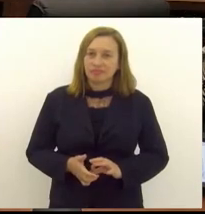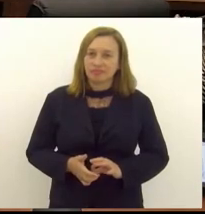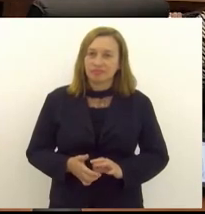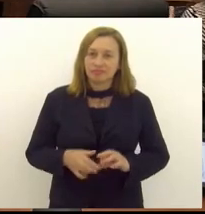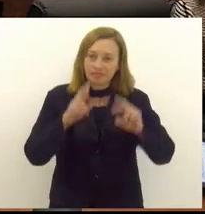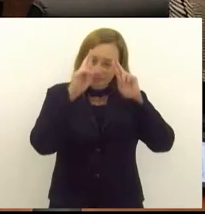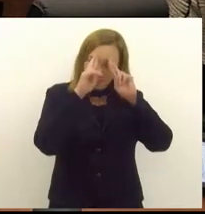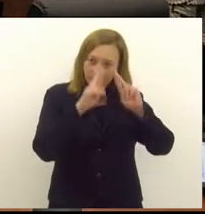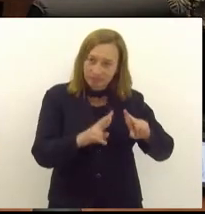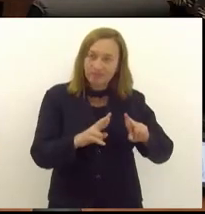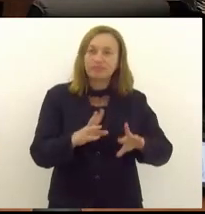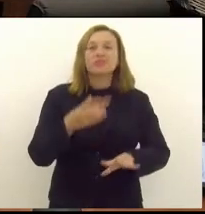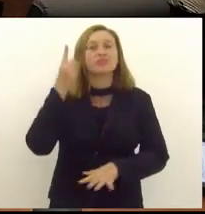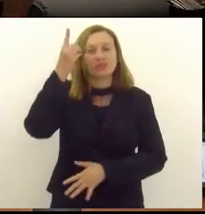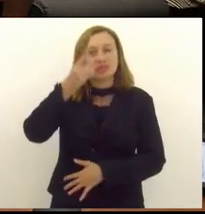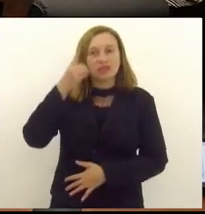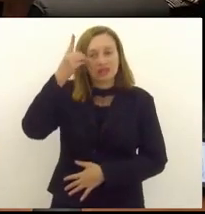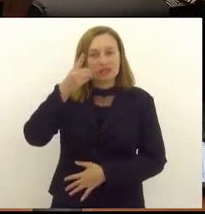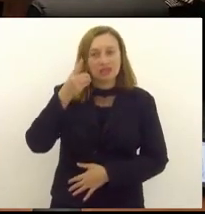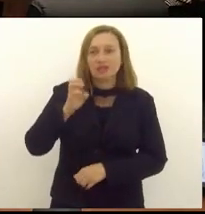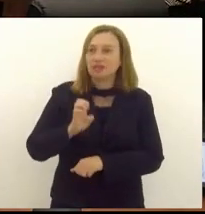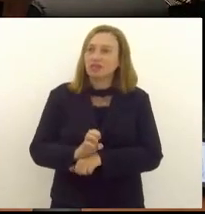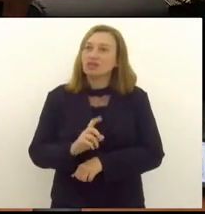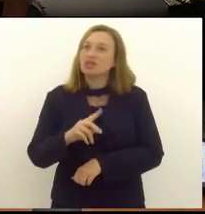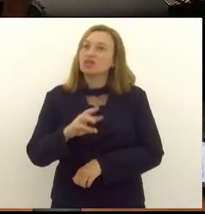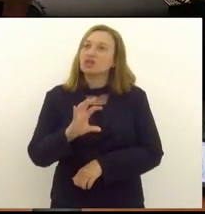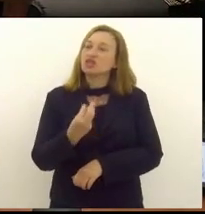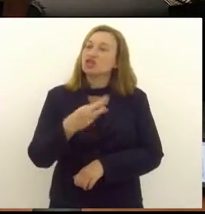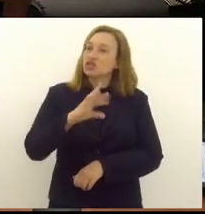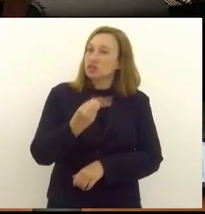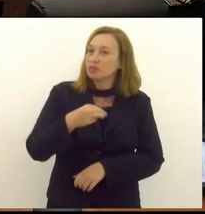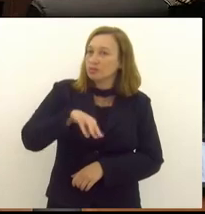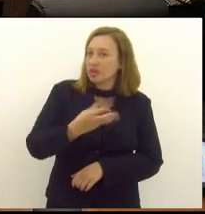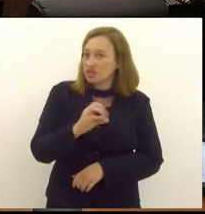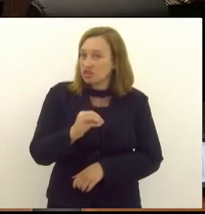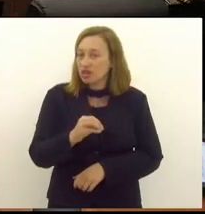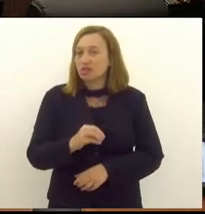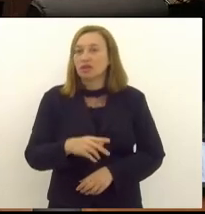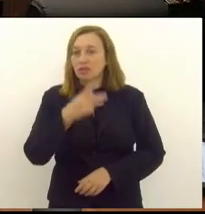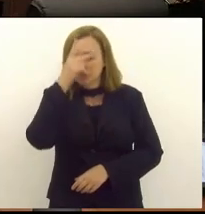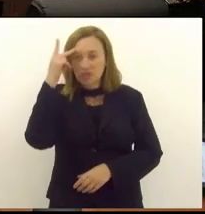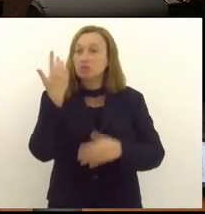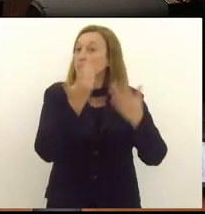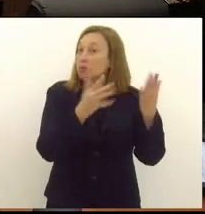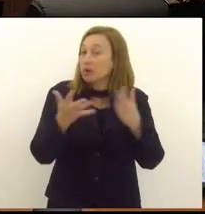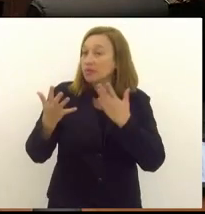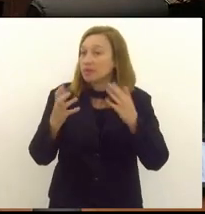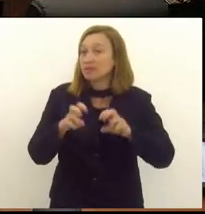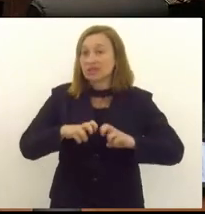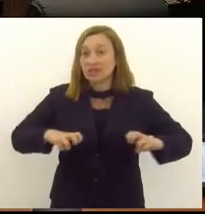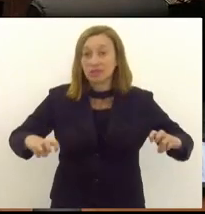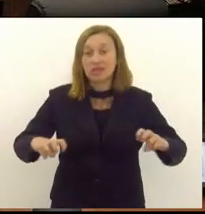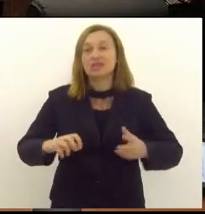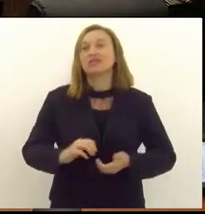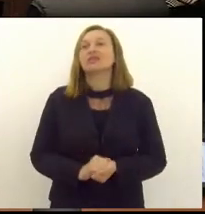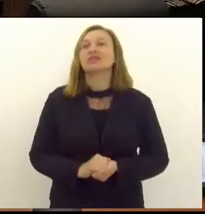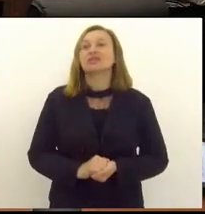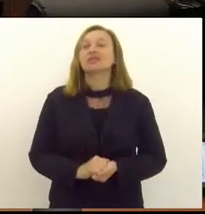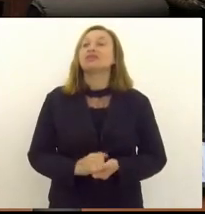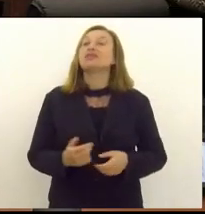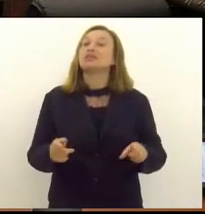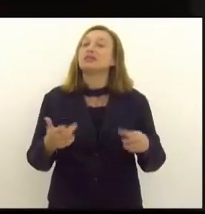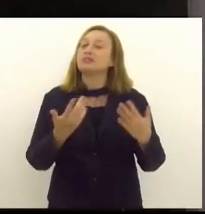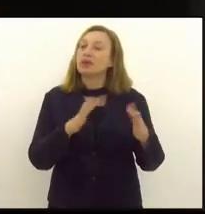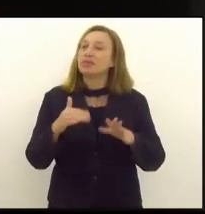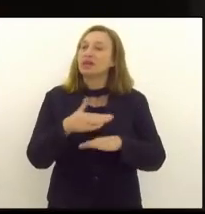Respeitável deputado estadual Chico Machado, na pessoa de quem eu cumprimento a mesa, e cumprimento